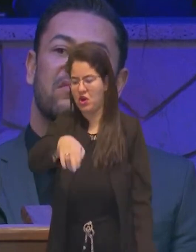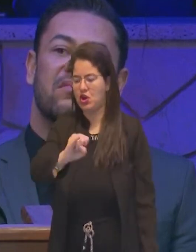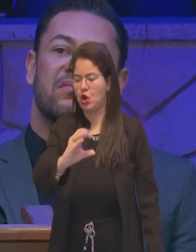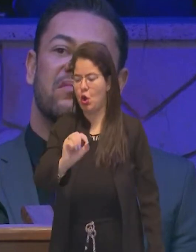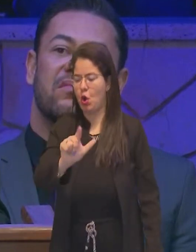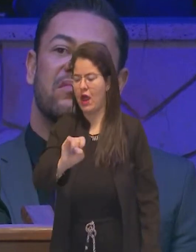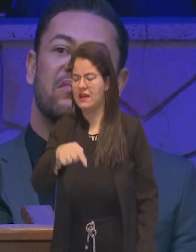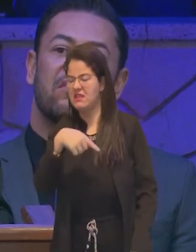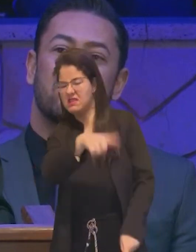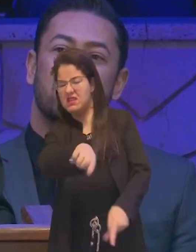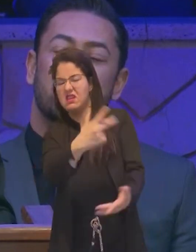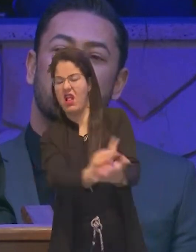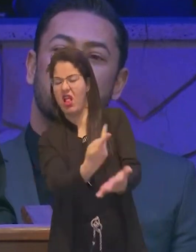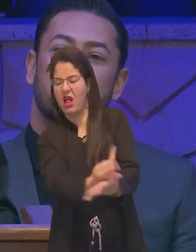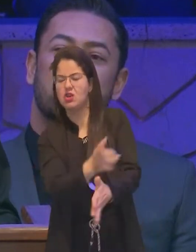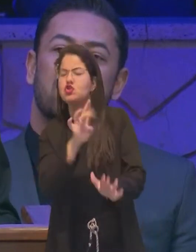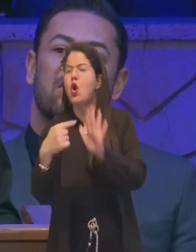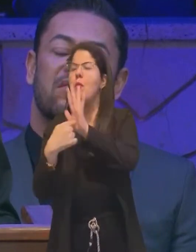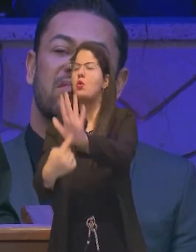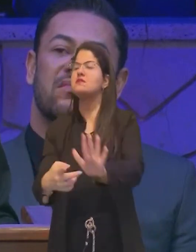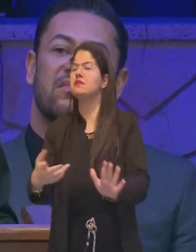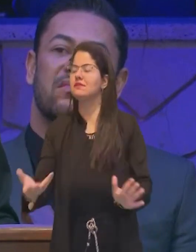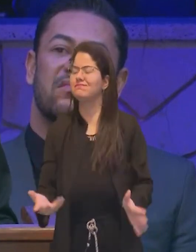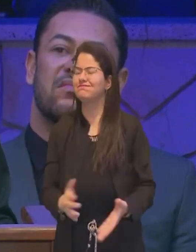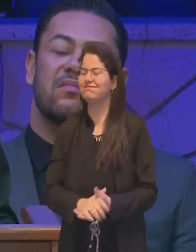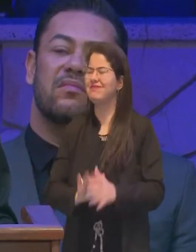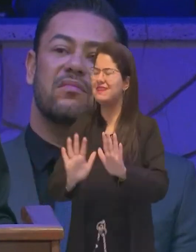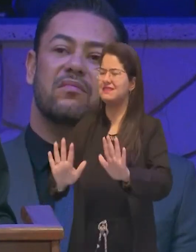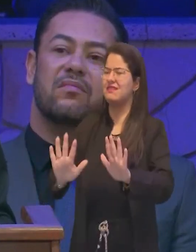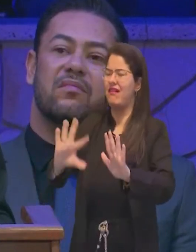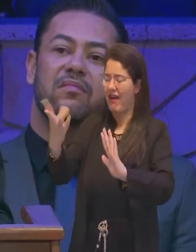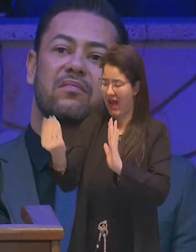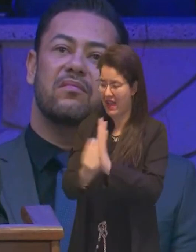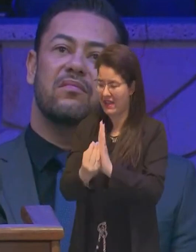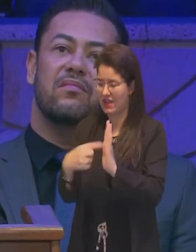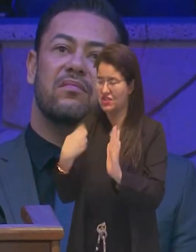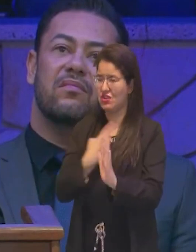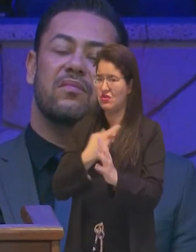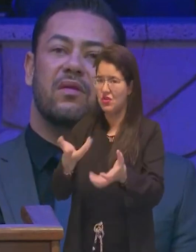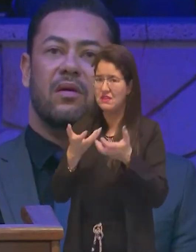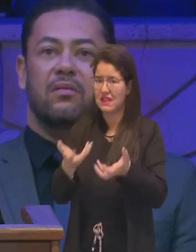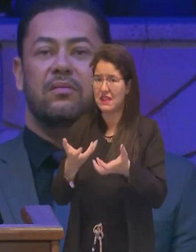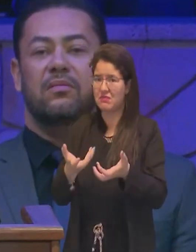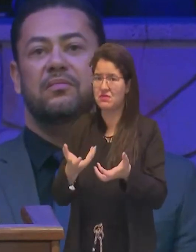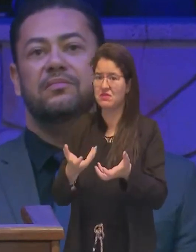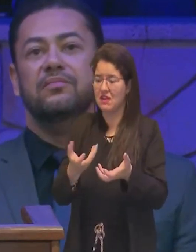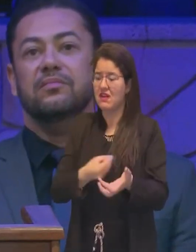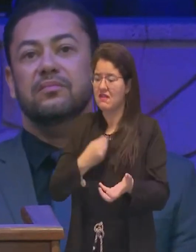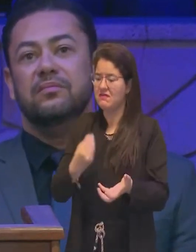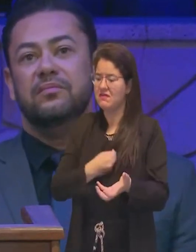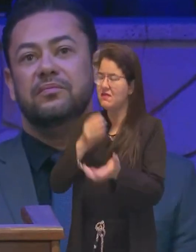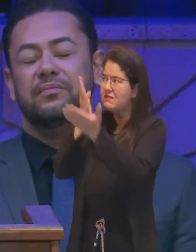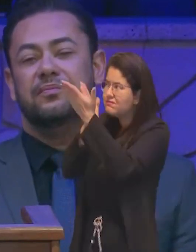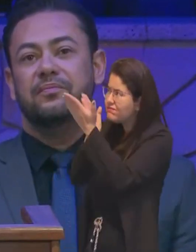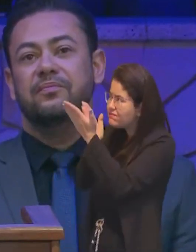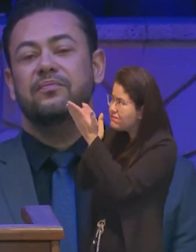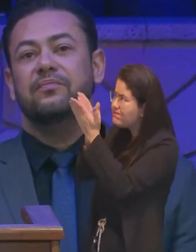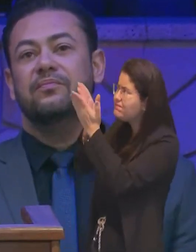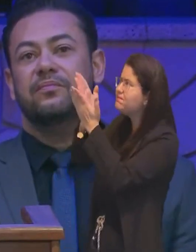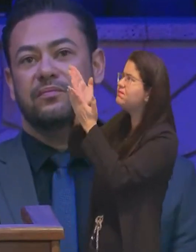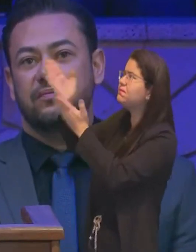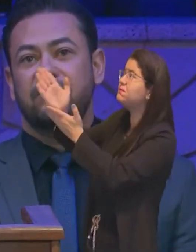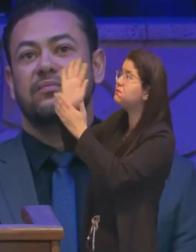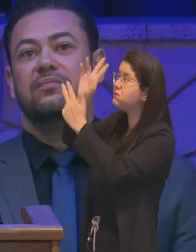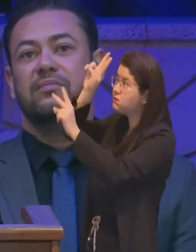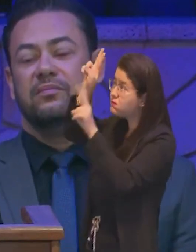errados. A igreja que nós queremos ser é uma igreja que vive o radical. Uma igreja que tem os